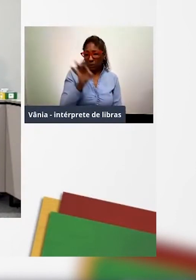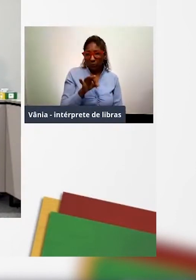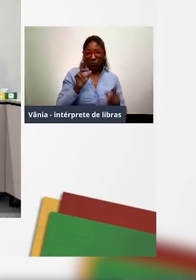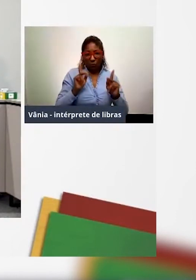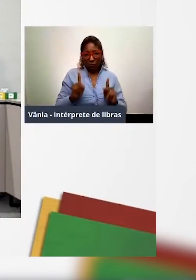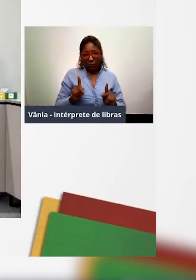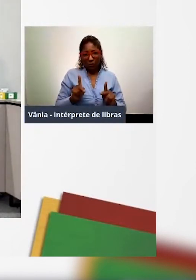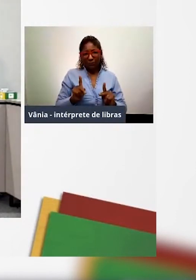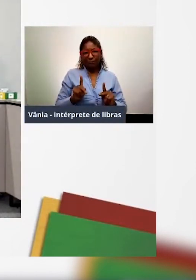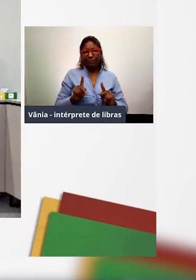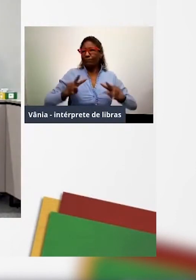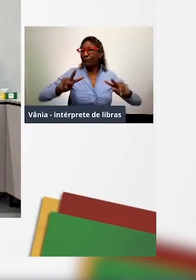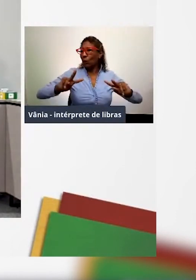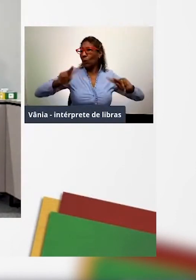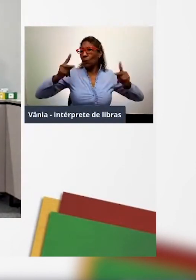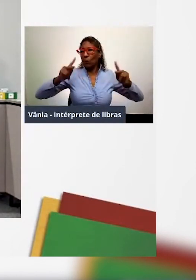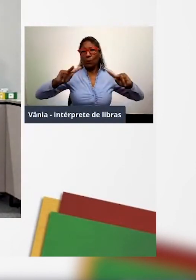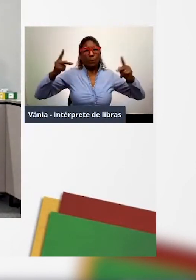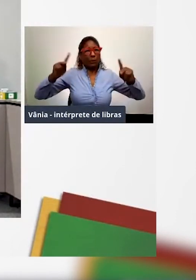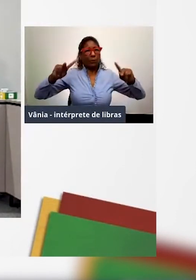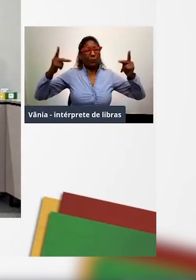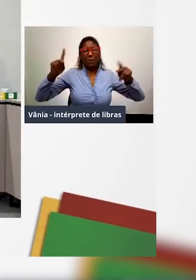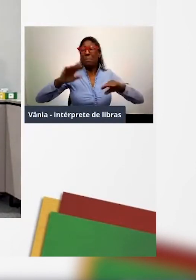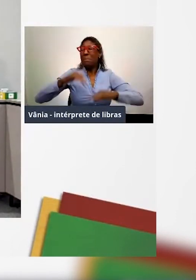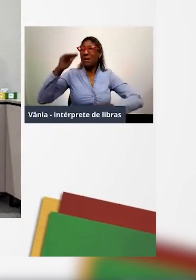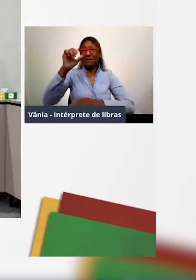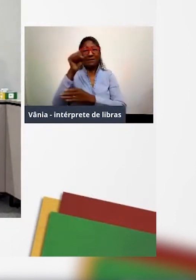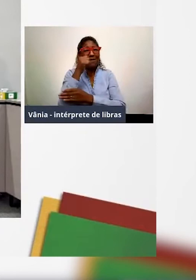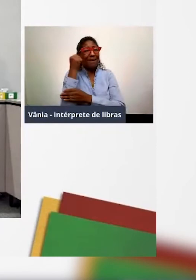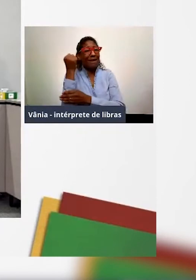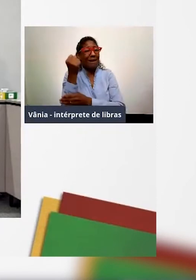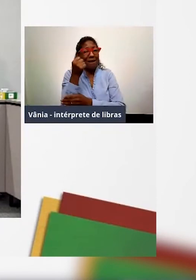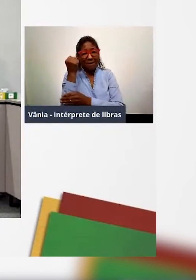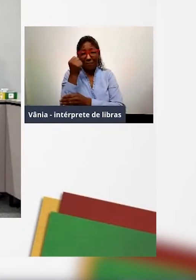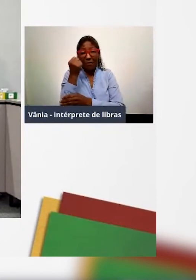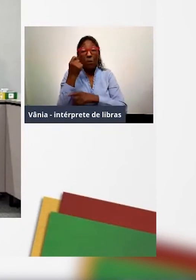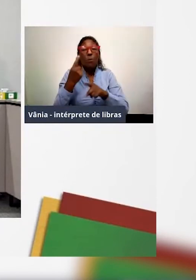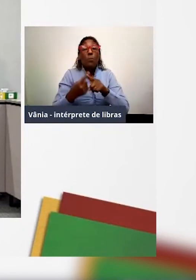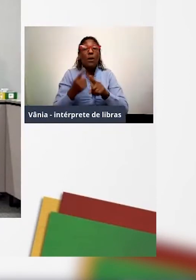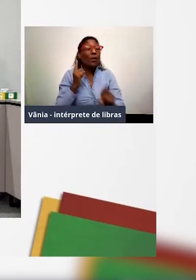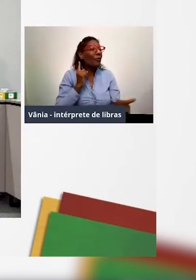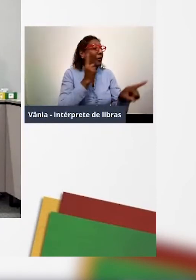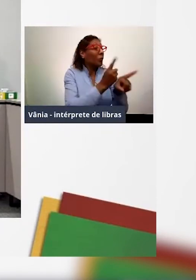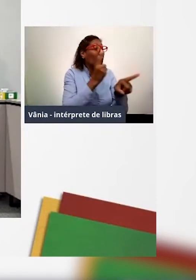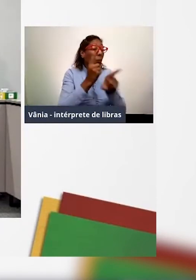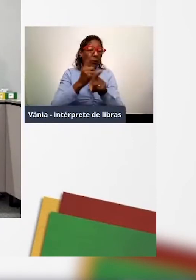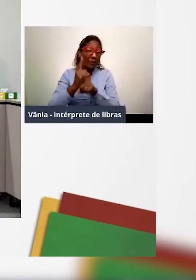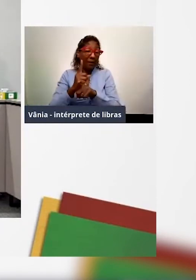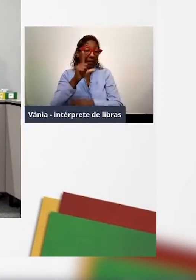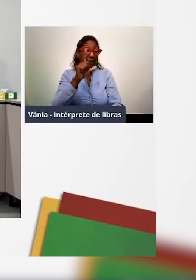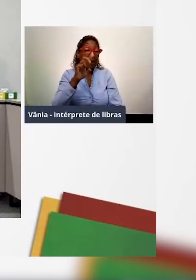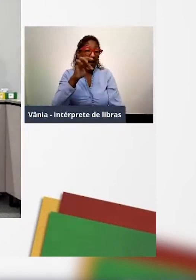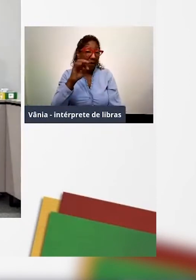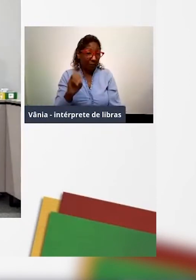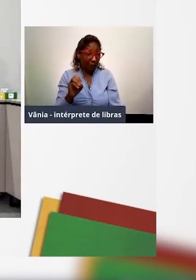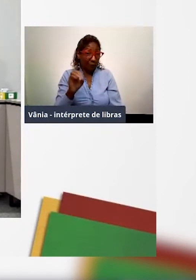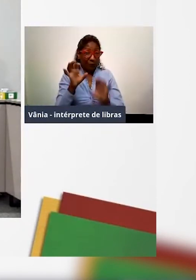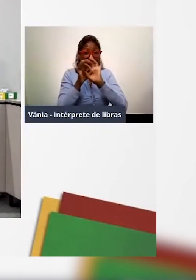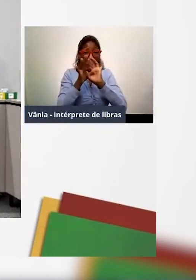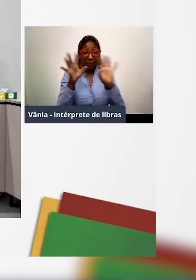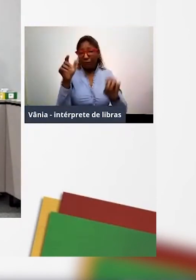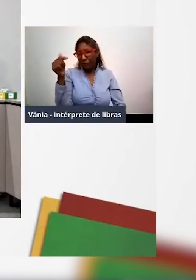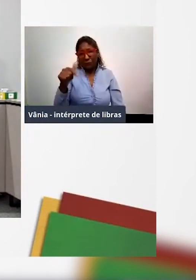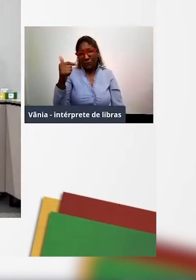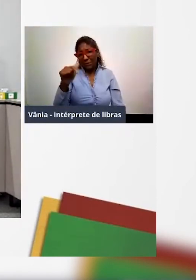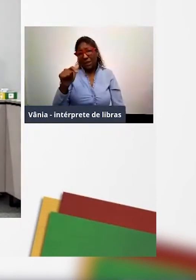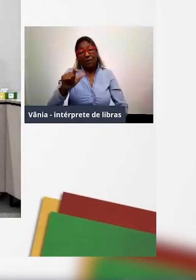que agravam e que iriam para a UTI sem encontrar leitos disponíveis, infelizmente, tende a